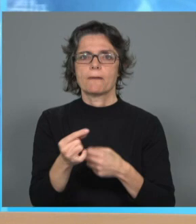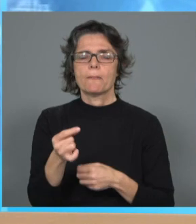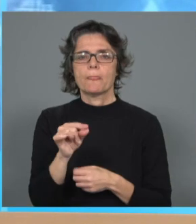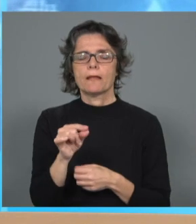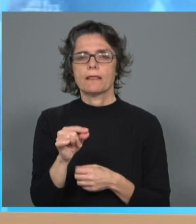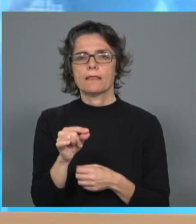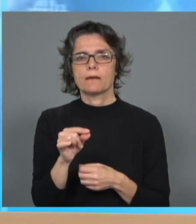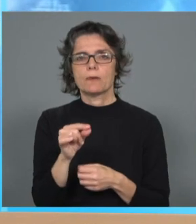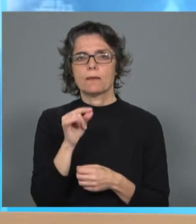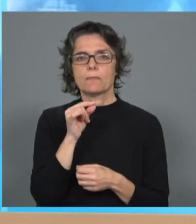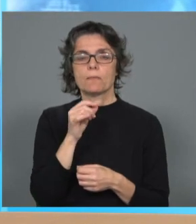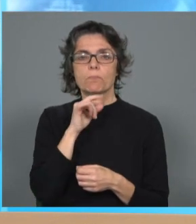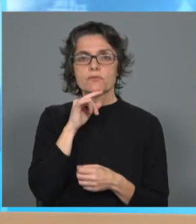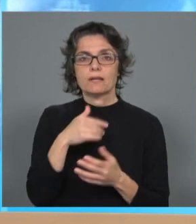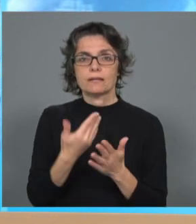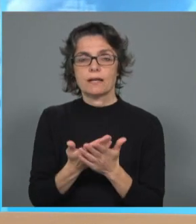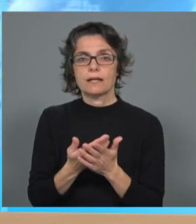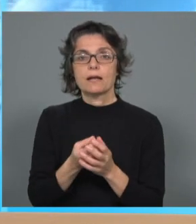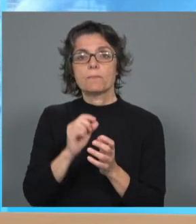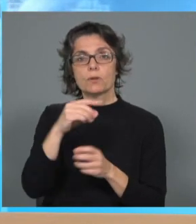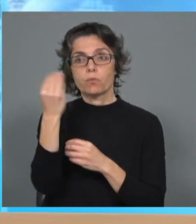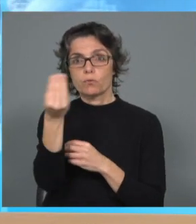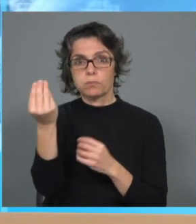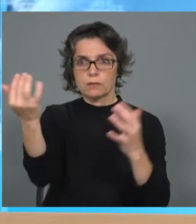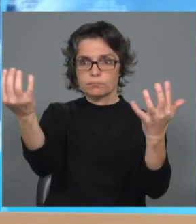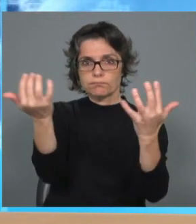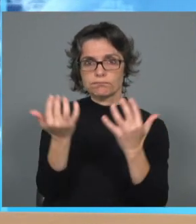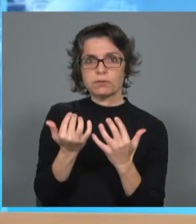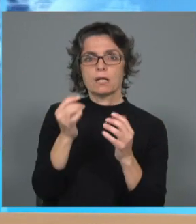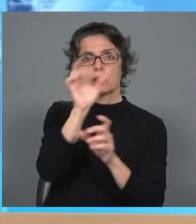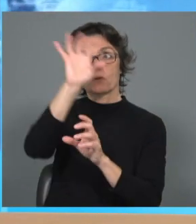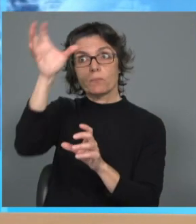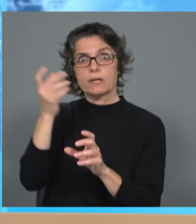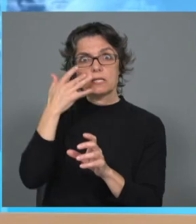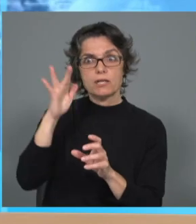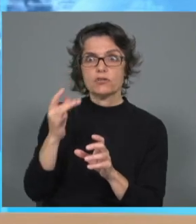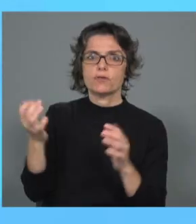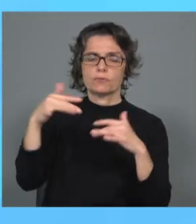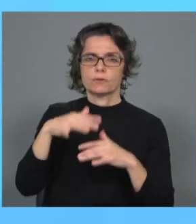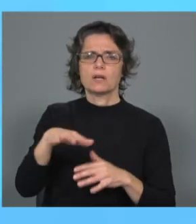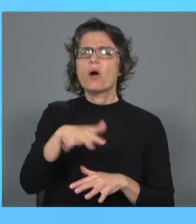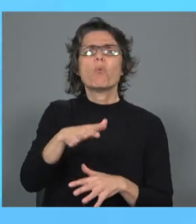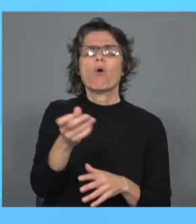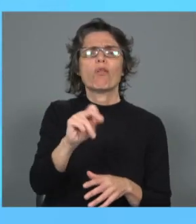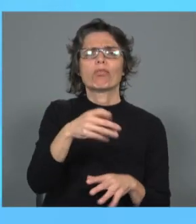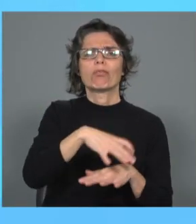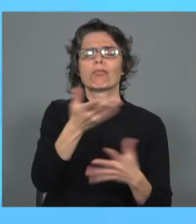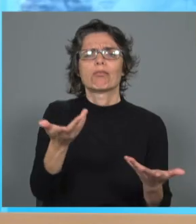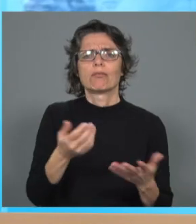para acolher outros peregrinos que vêm de outros países. Portanto, e serão acolhidos essencialmente onde? Olha,